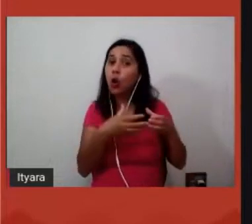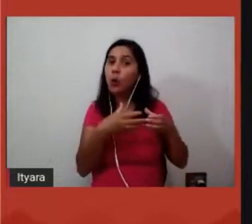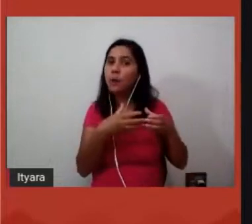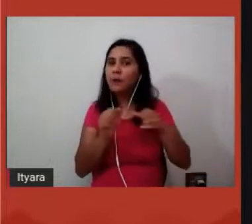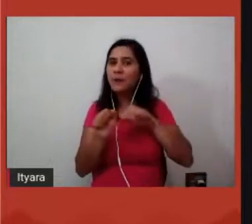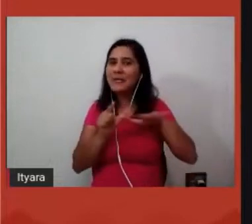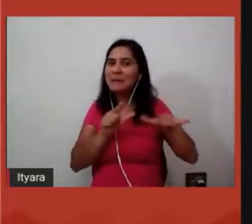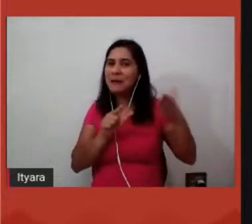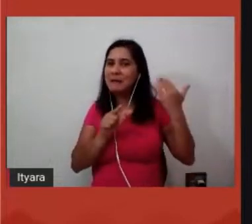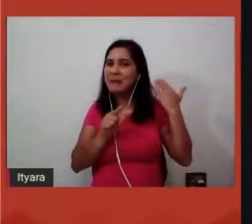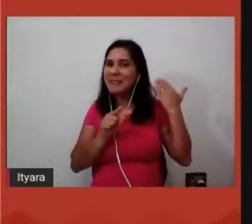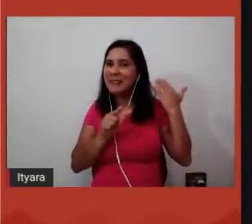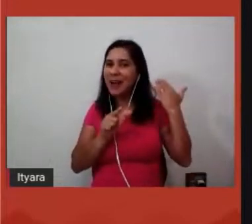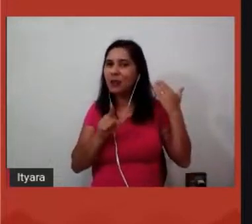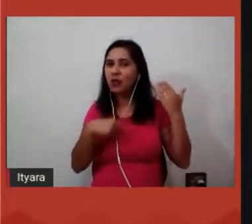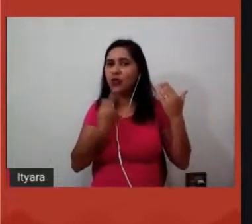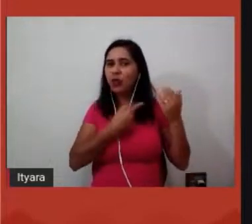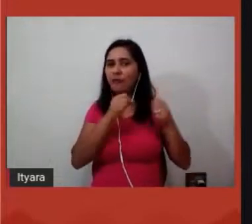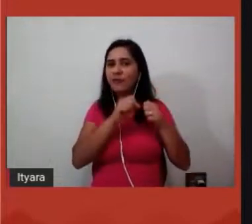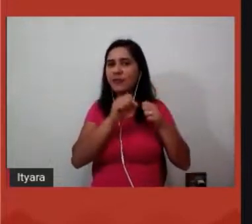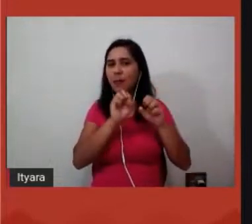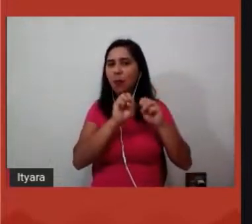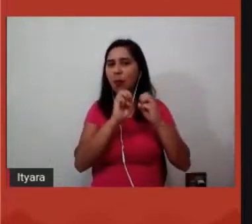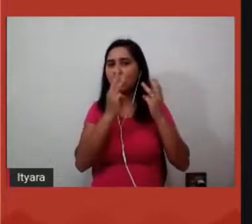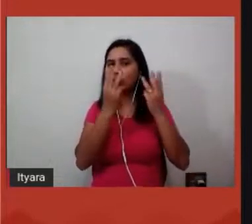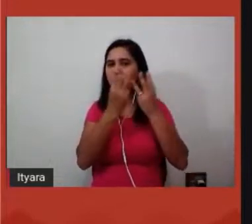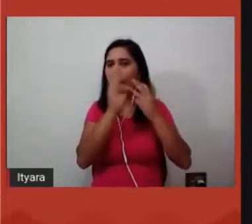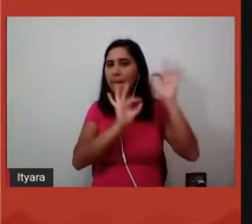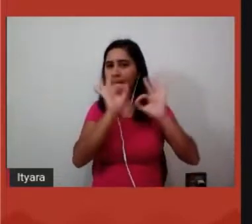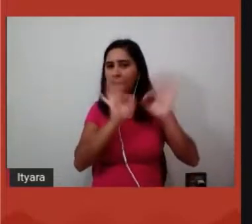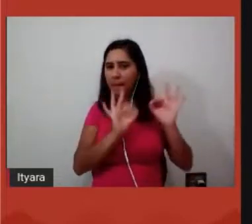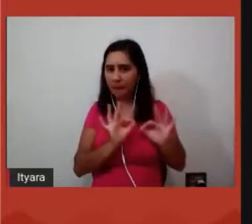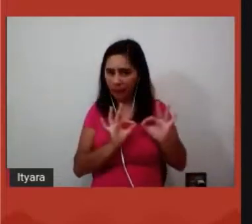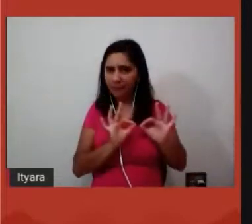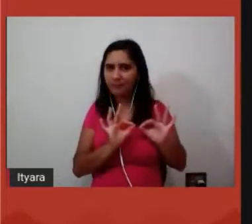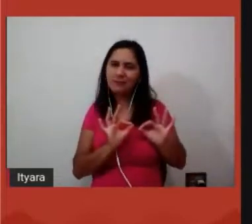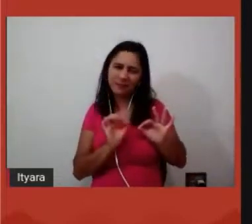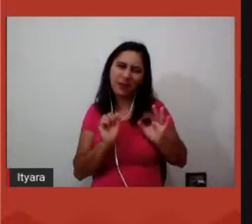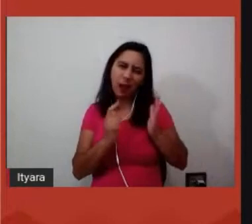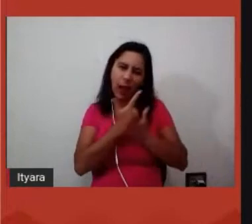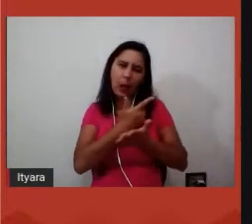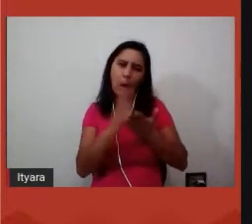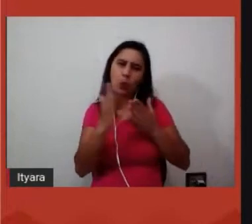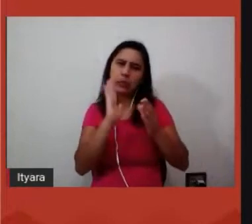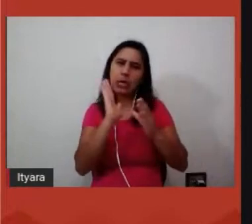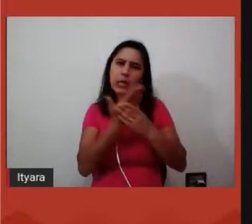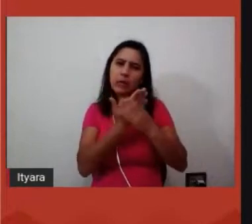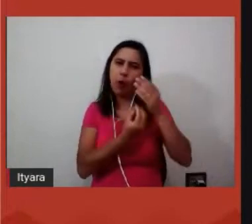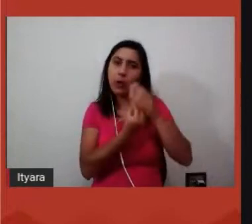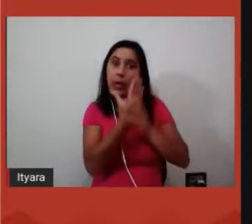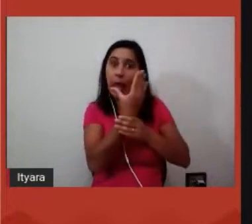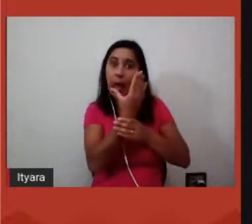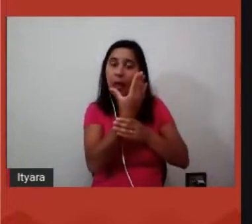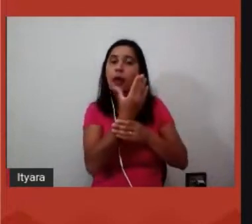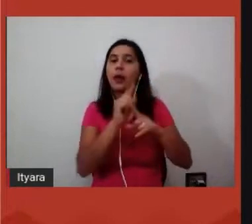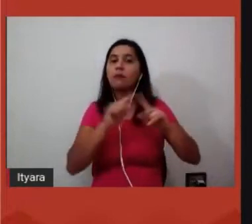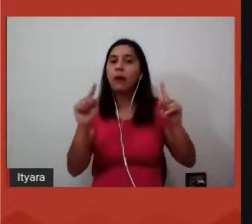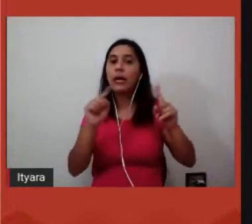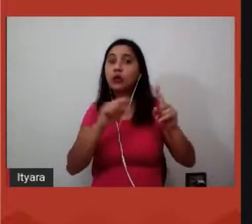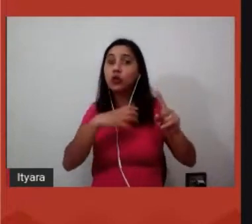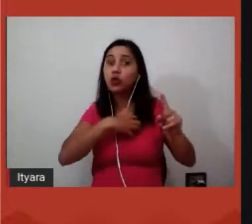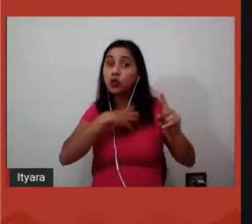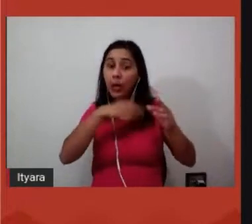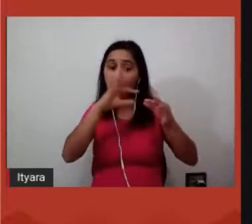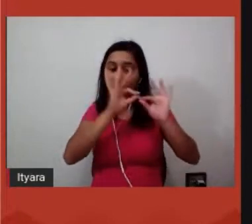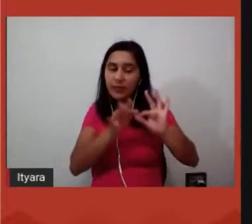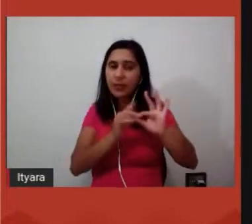semana passada, quando nós fizemos um workshop de preparação. É claro que alguns arquivos eu criei, realmente, mas a essência da